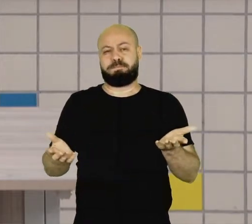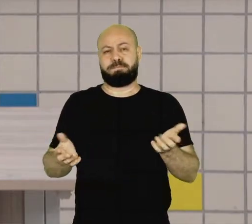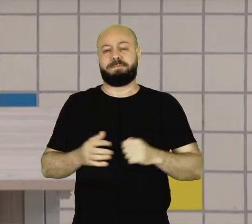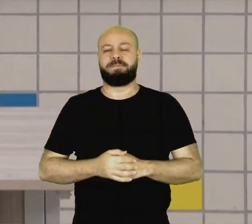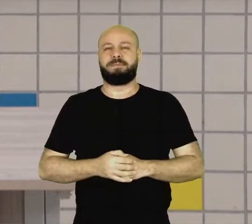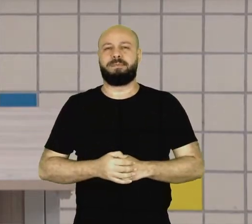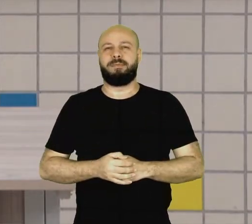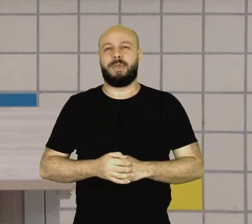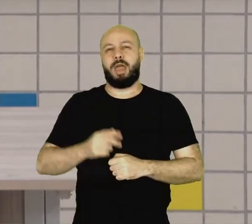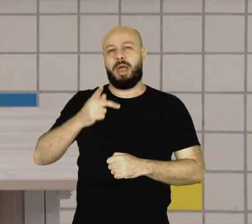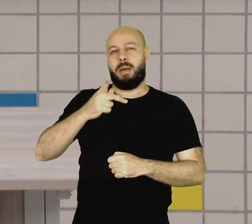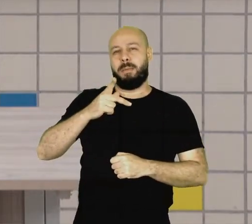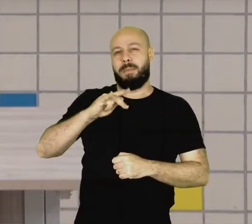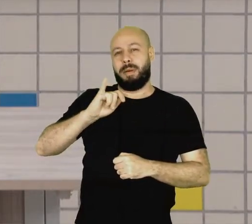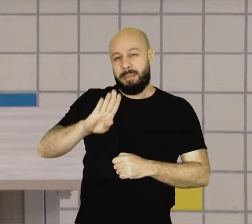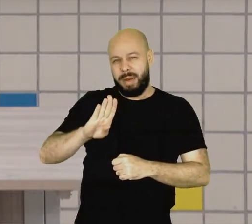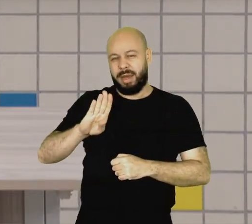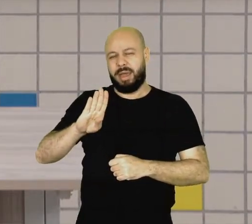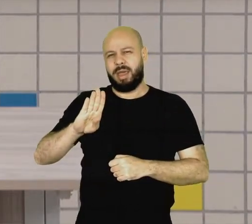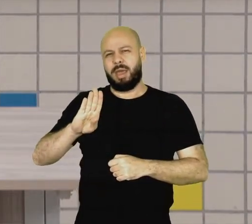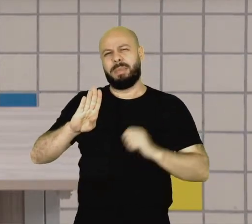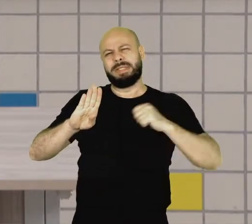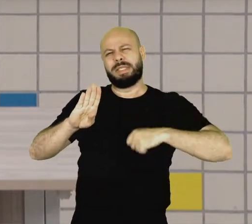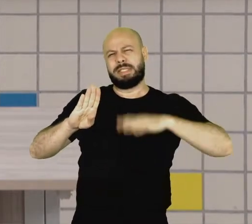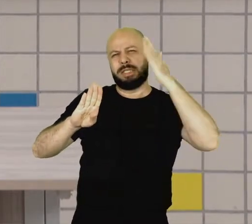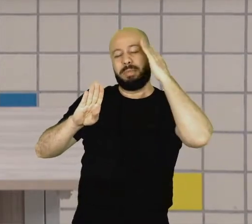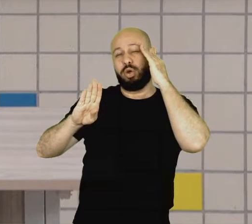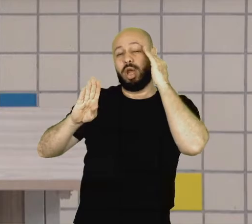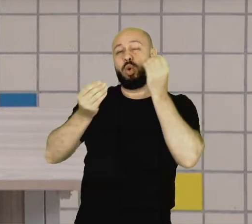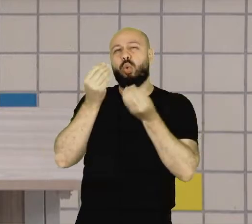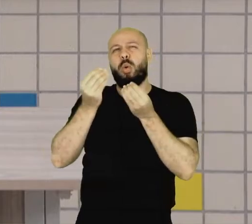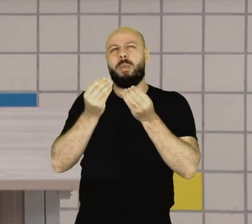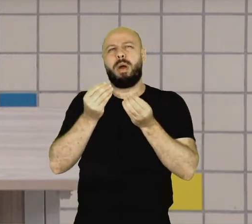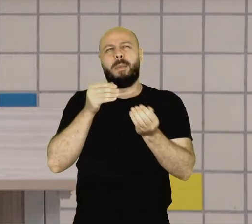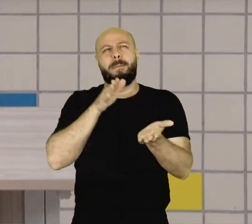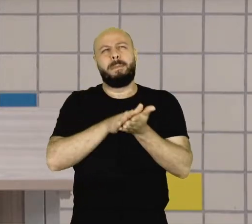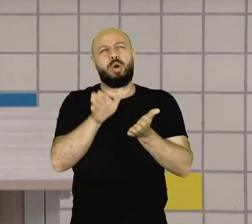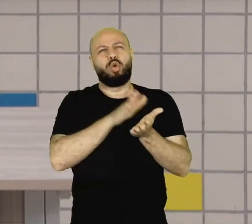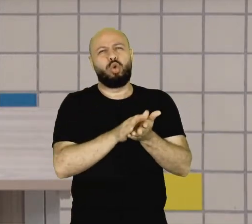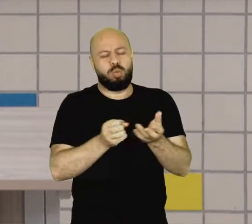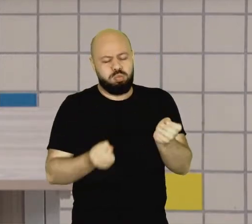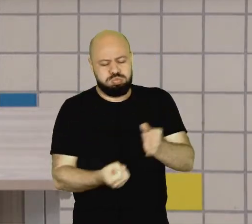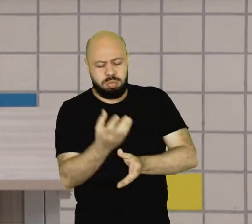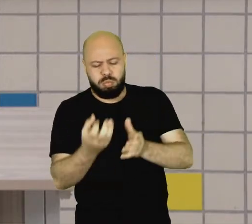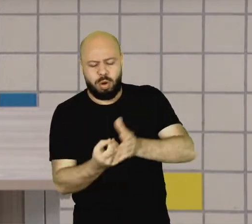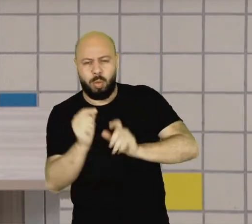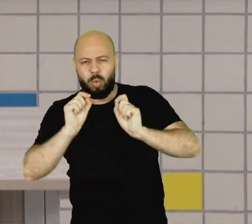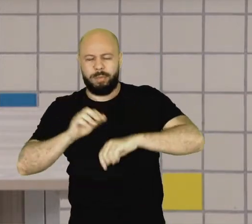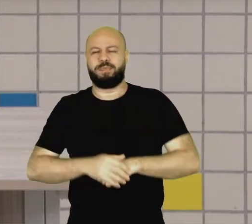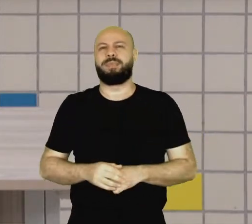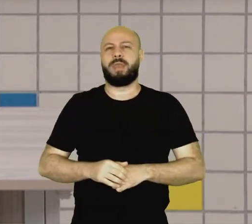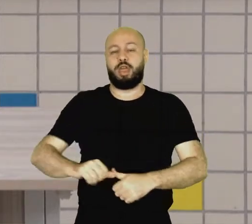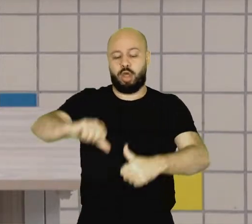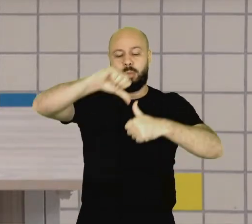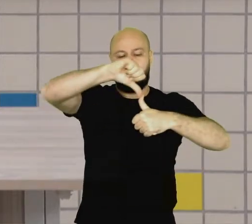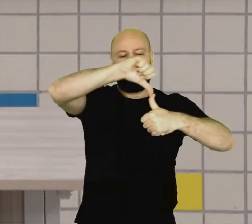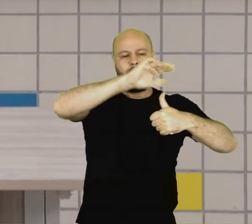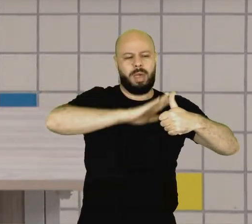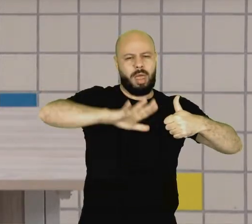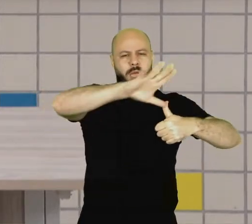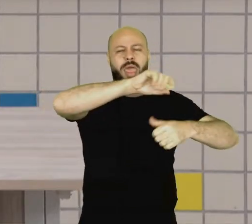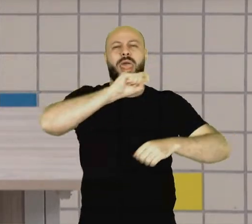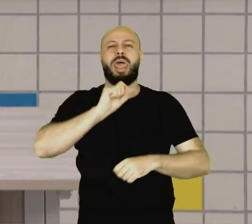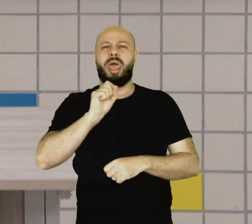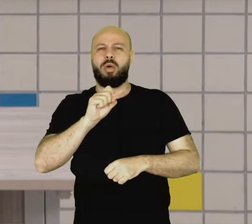o PIB, eu vou falar sobre as principais produções desses países. Na América Central, a principal produção da